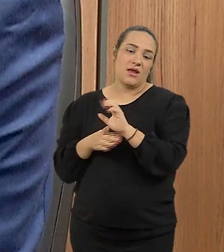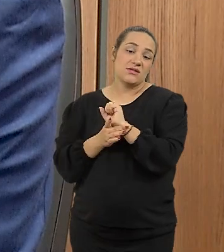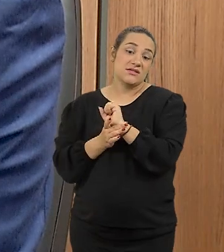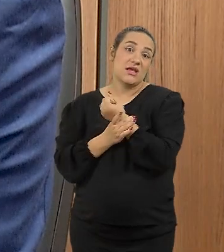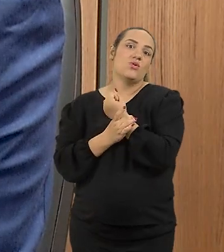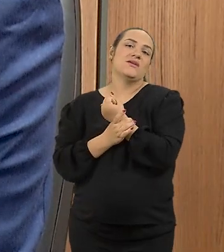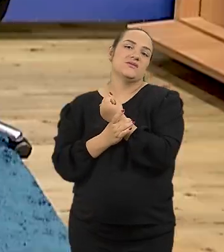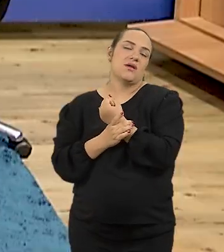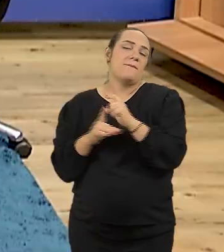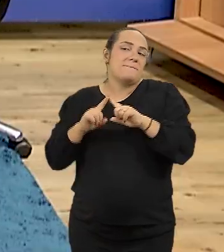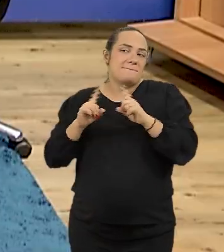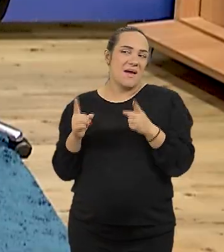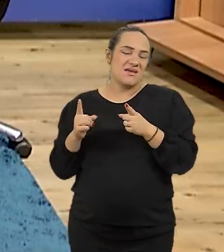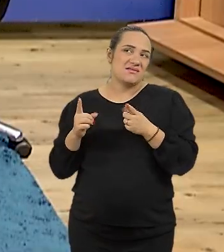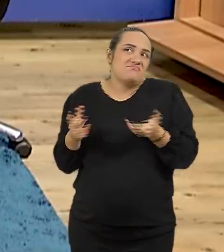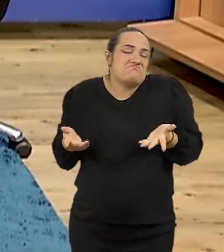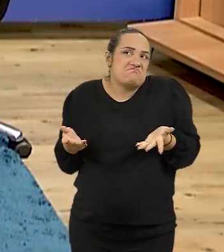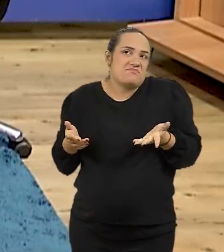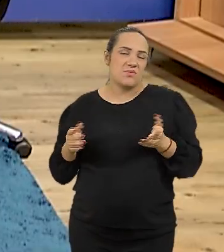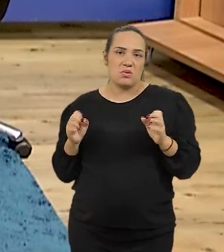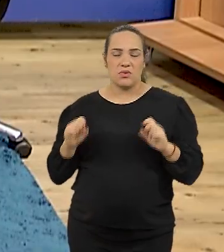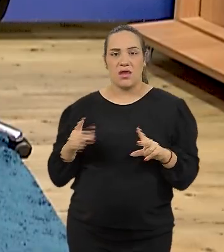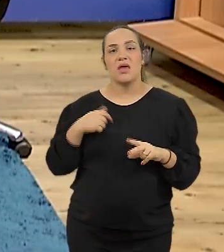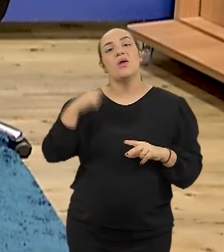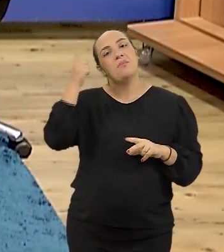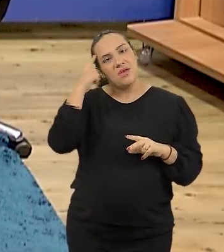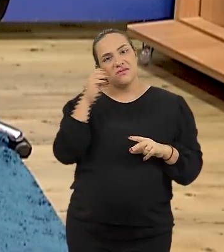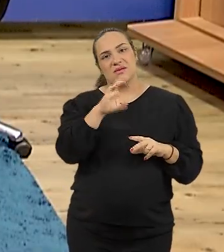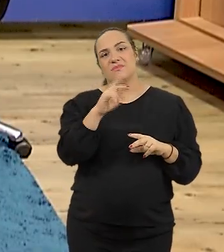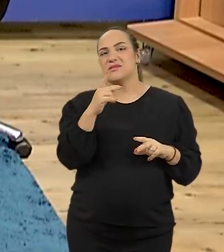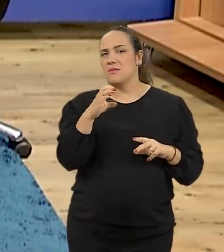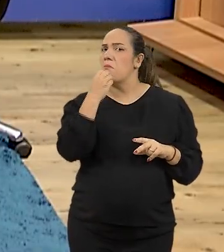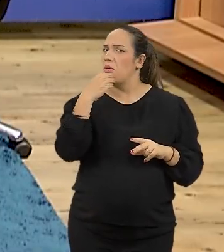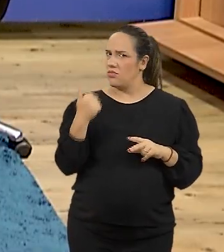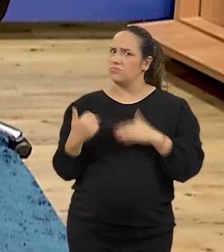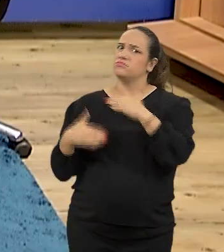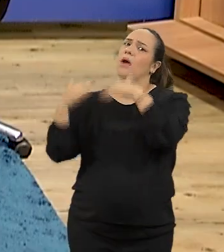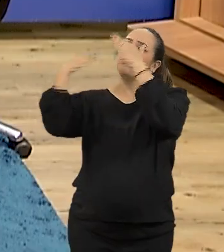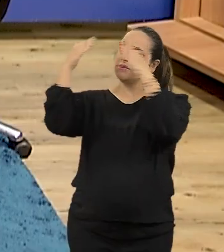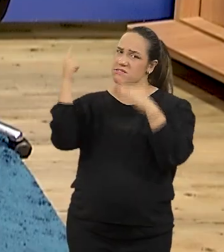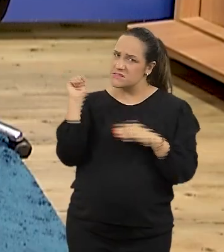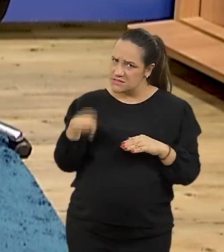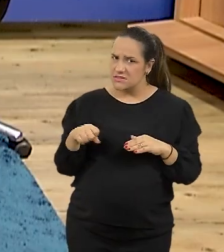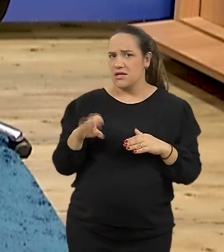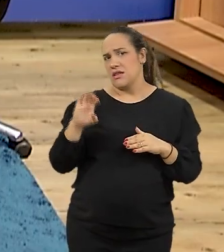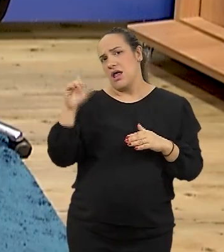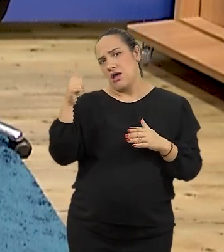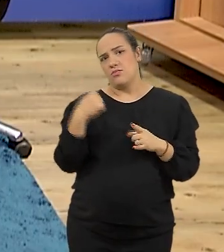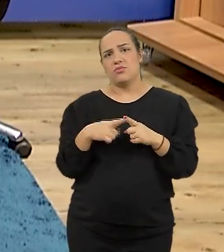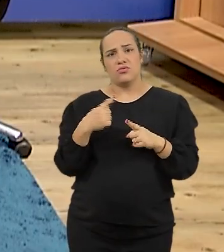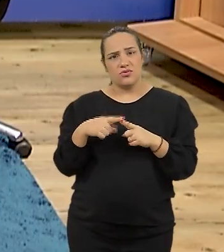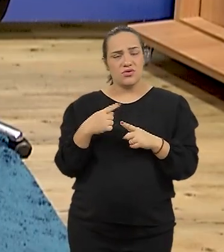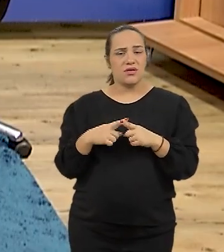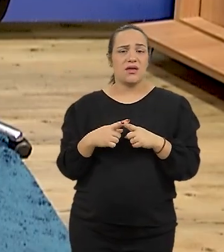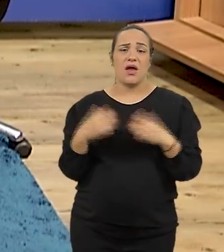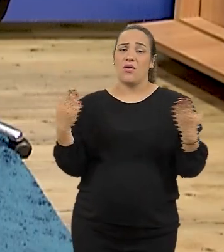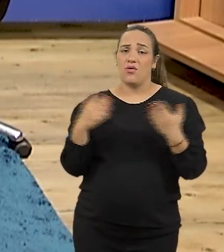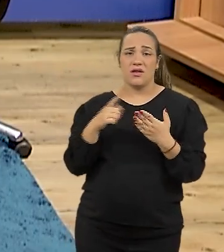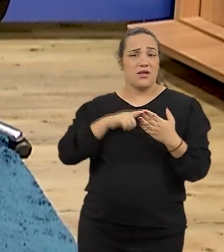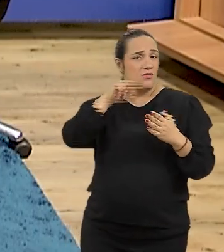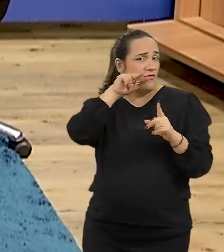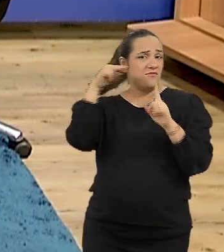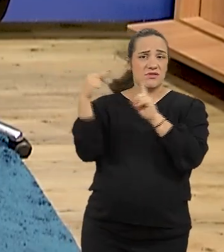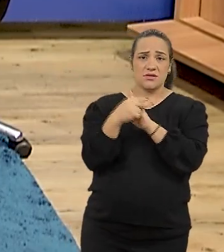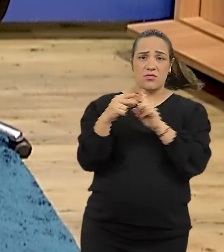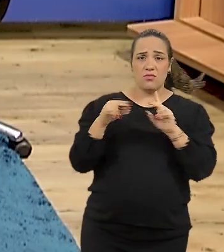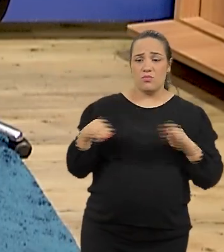processo, muitas vezes. Mas, em síntese, eu acho que o código teve evolução, né? Especialmente porque trouxe para uma visão mais